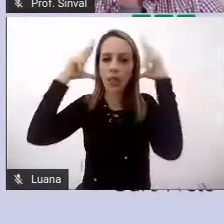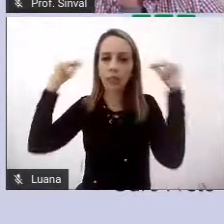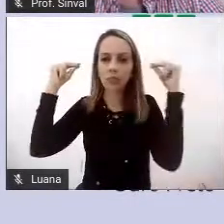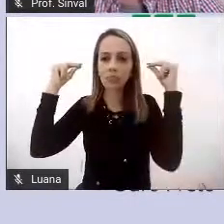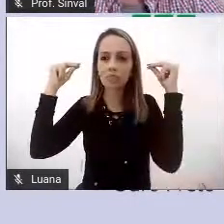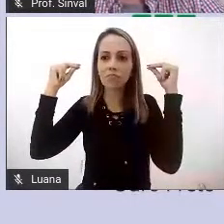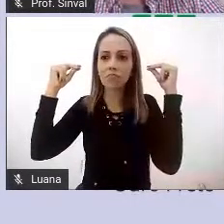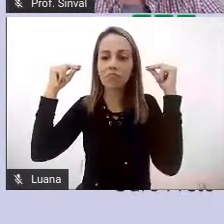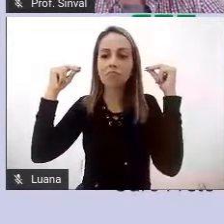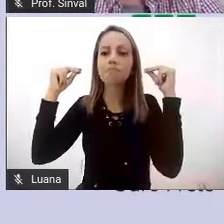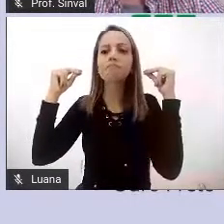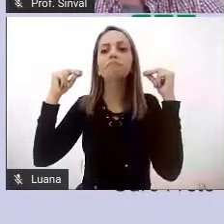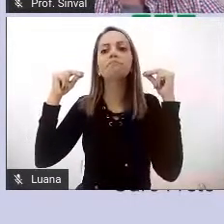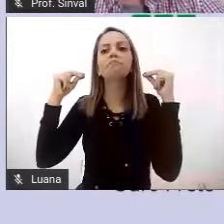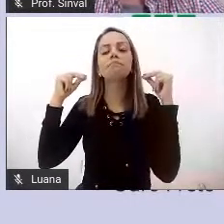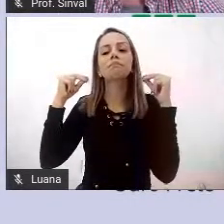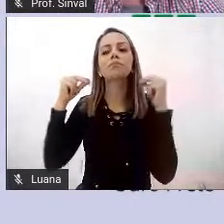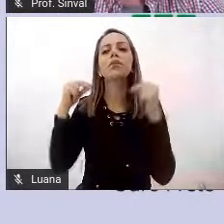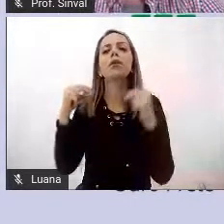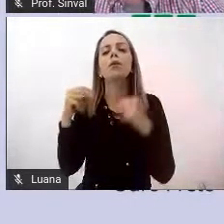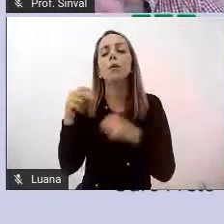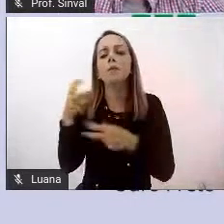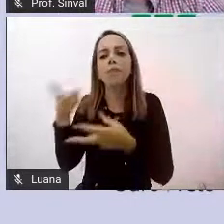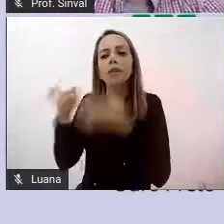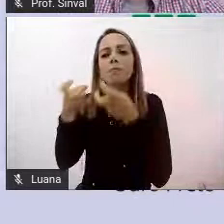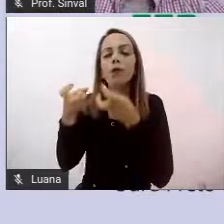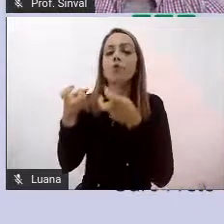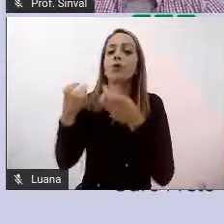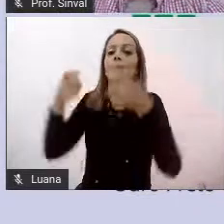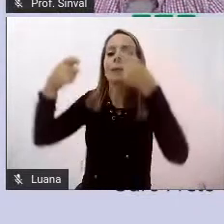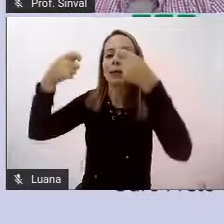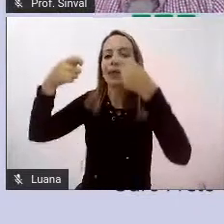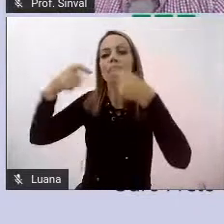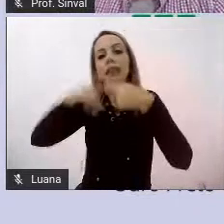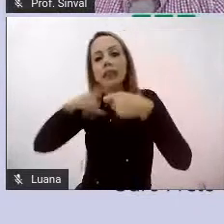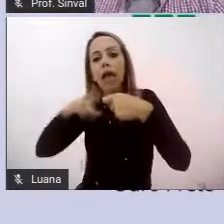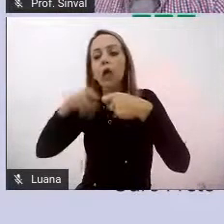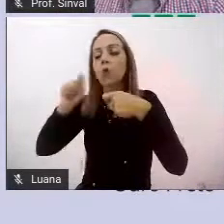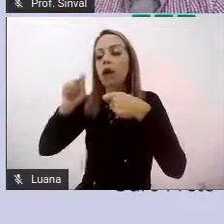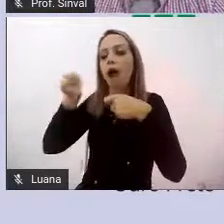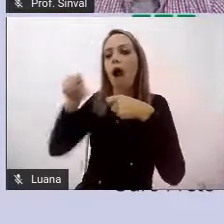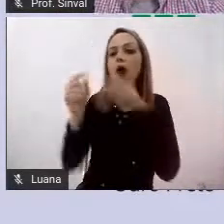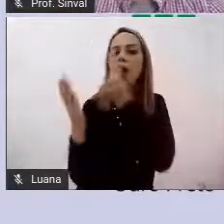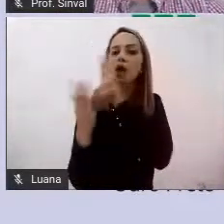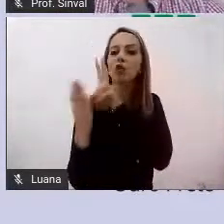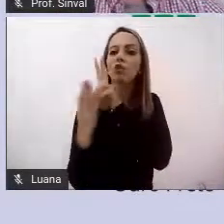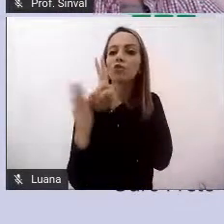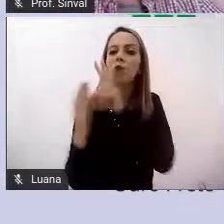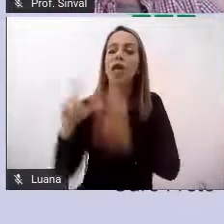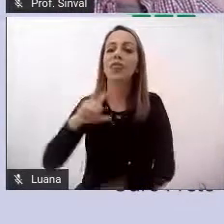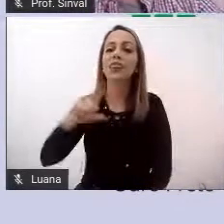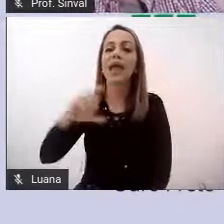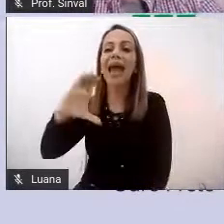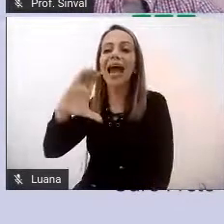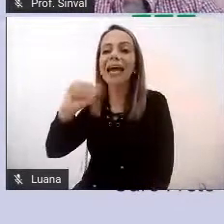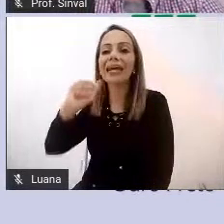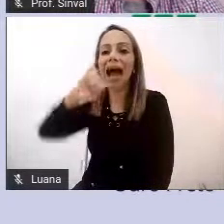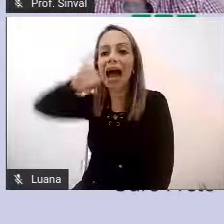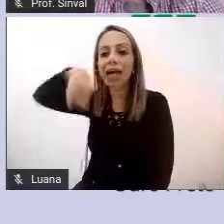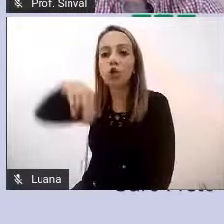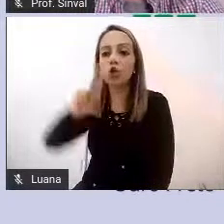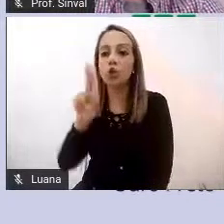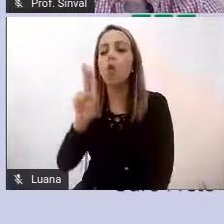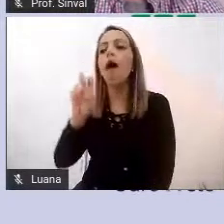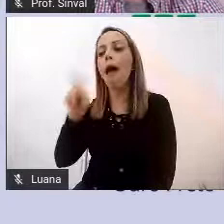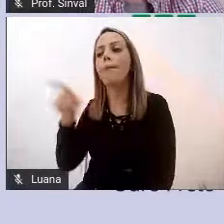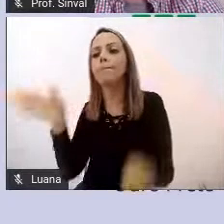de alimento para os índios do interior eram os cajus. Então, há uma lei proibindo o corte de cajueiros próximos